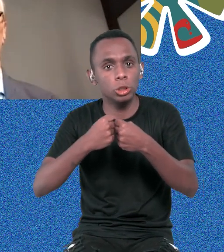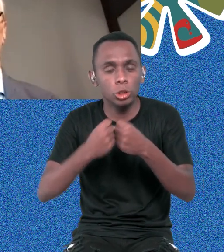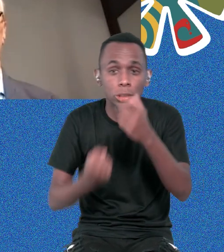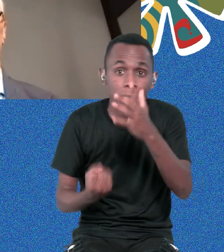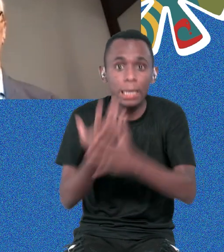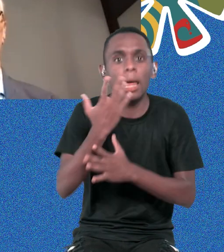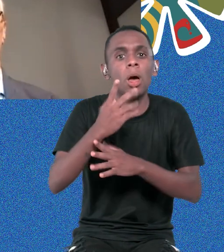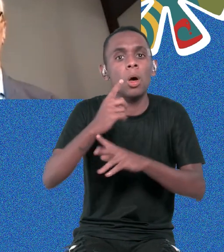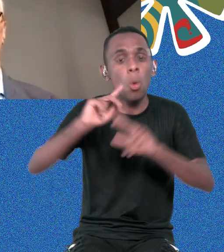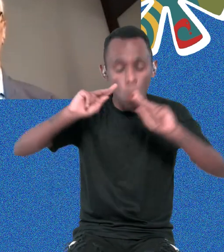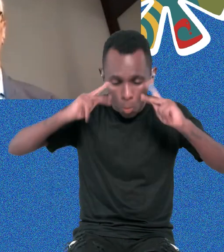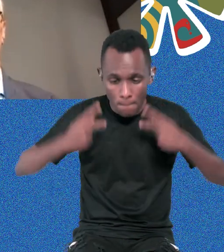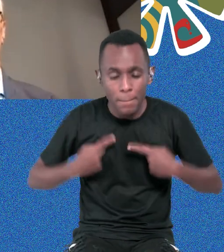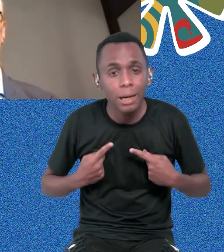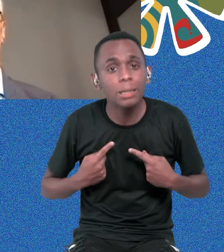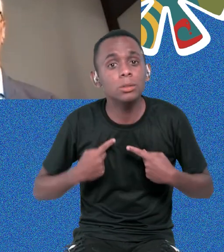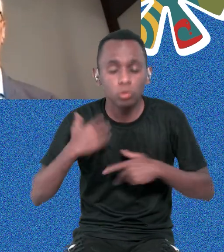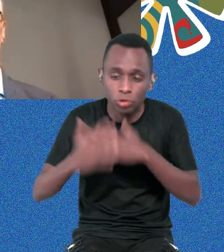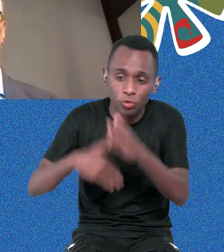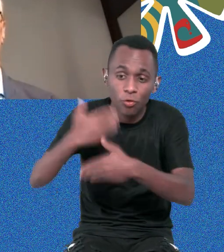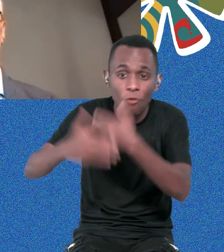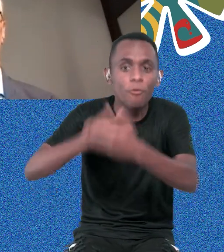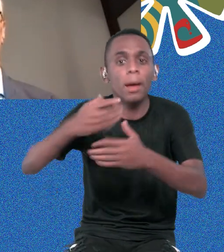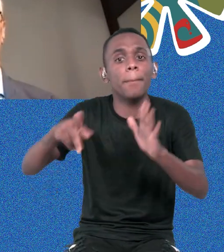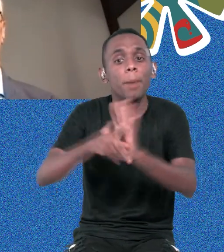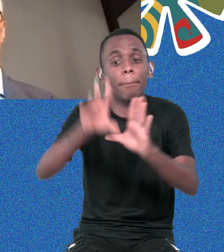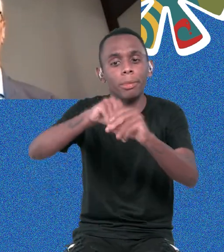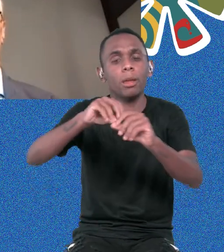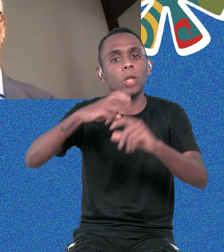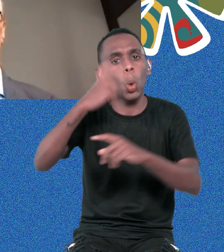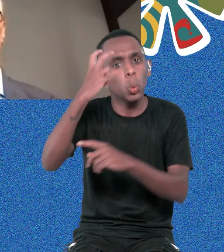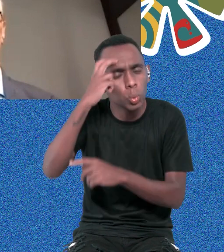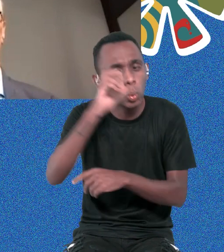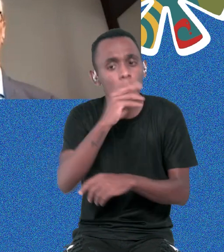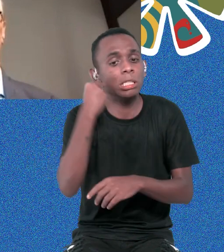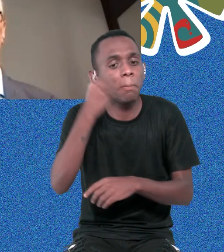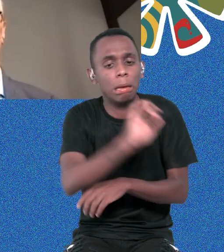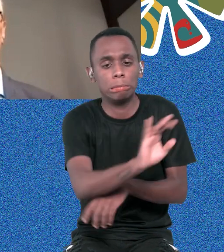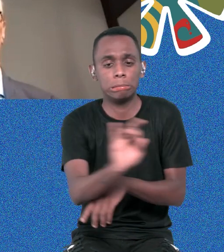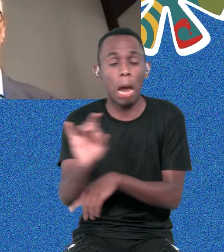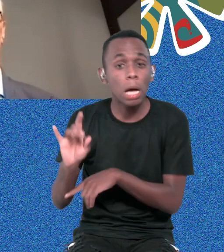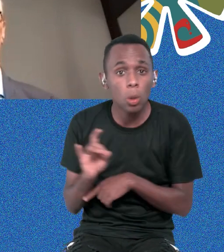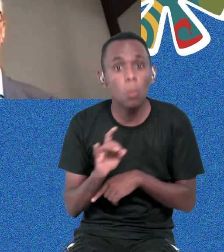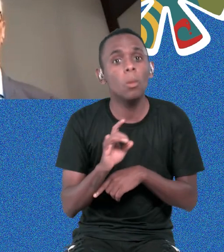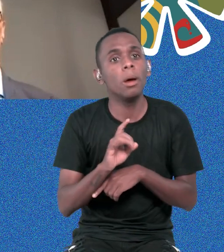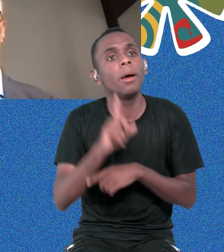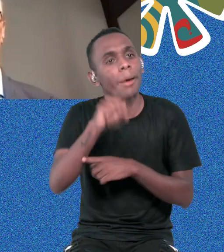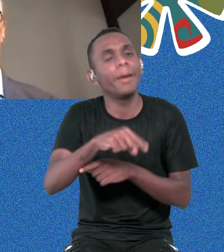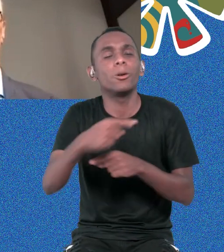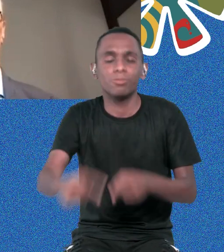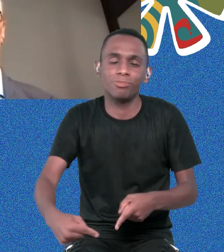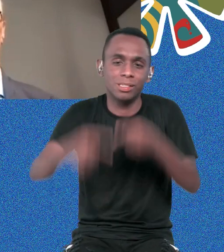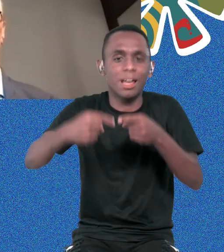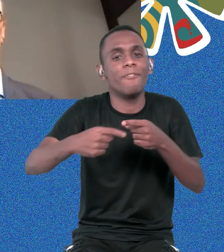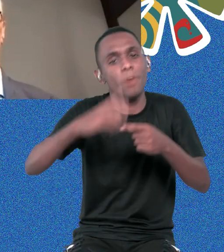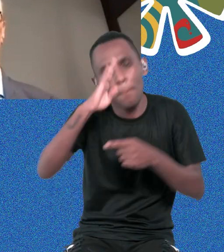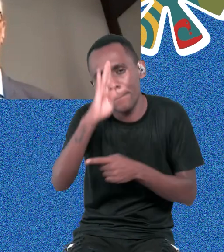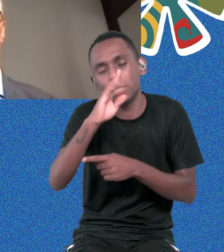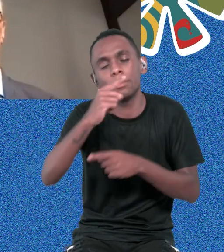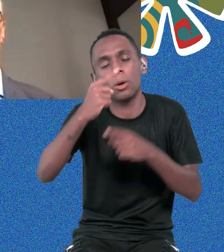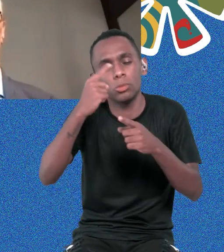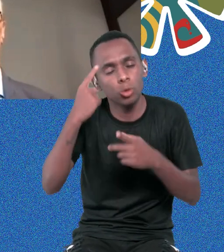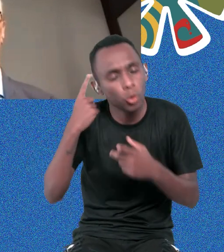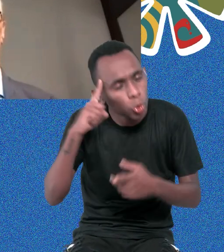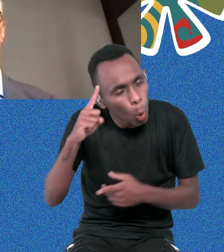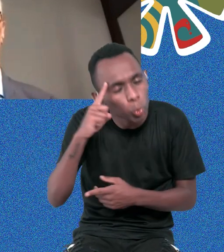né, humanos, né, dentro da sua cultura, das suas vivências, né, esse é o grande desafio